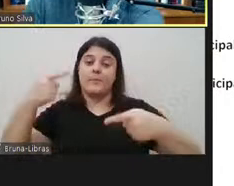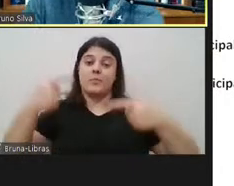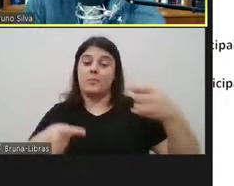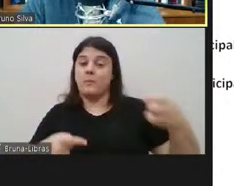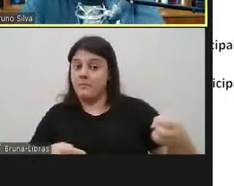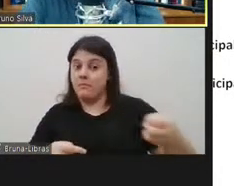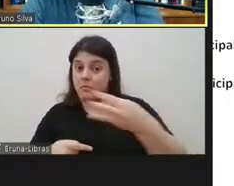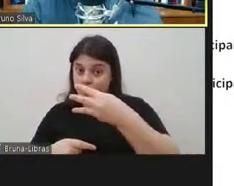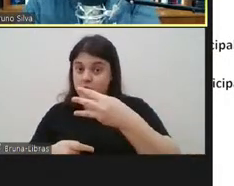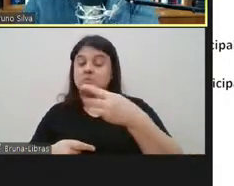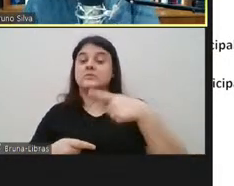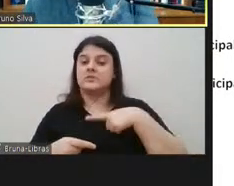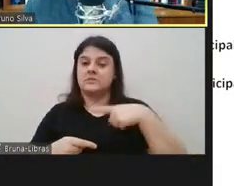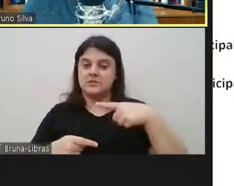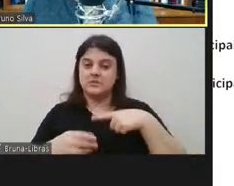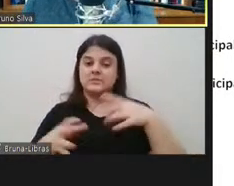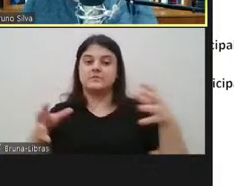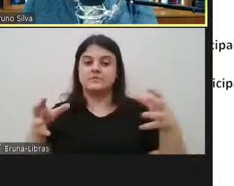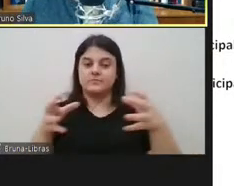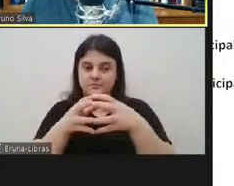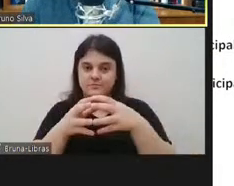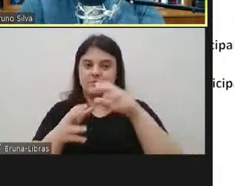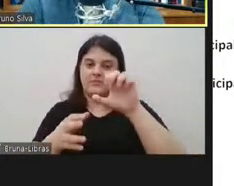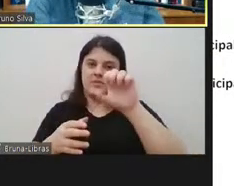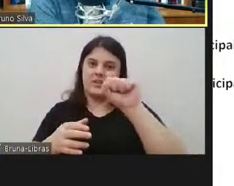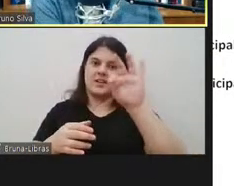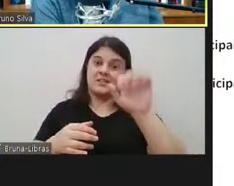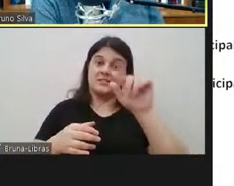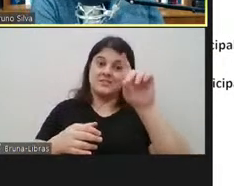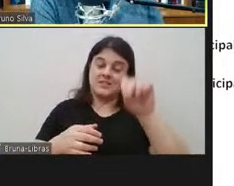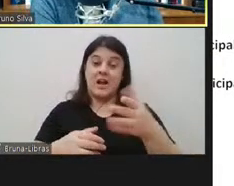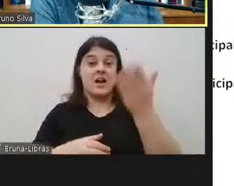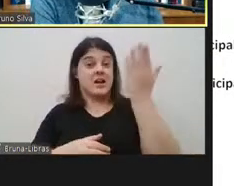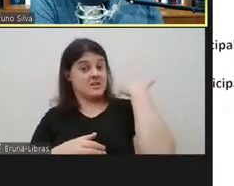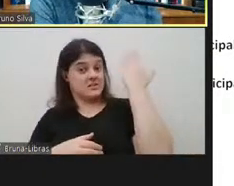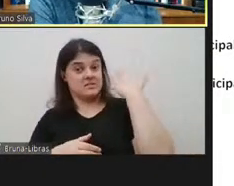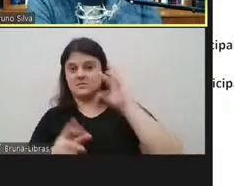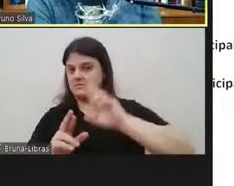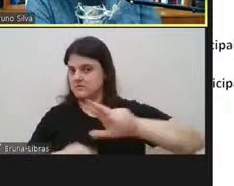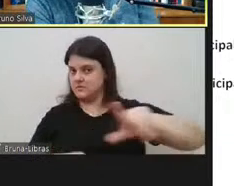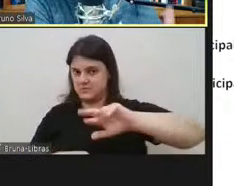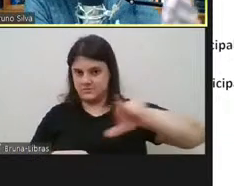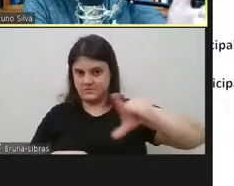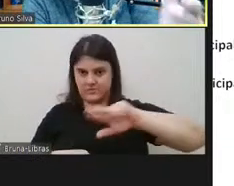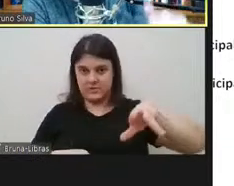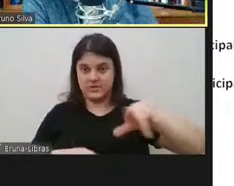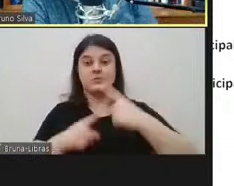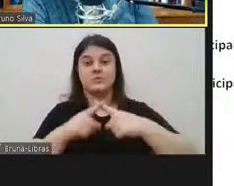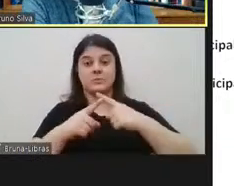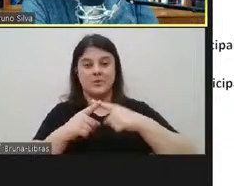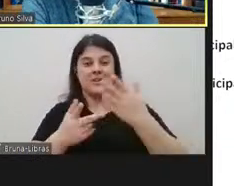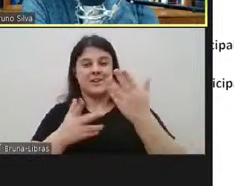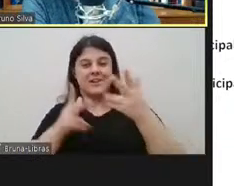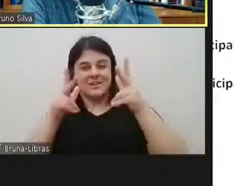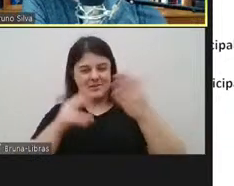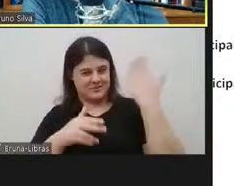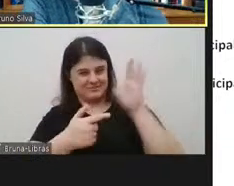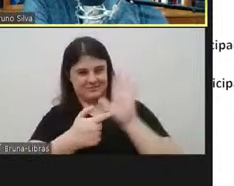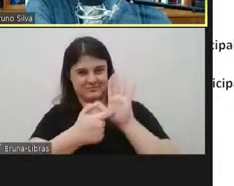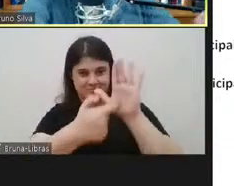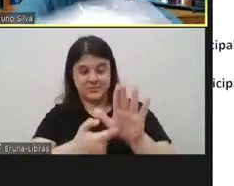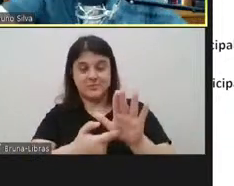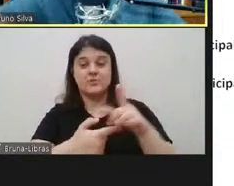moderna é uma construção o modelo perfeito não era assim não antiguidade porque na antiguidade quando mostrei para vocês